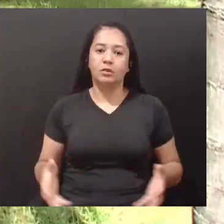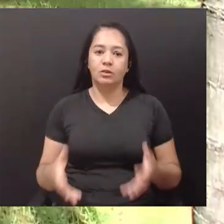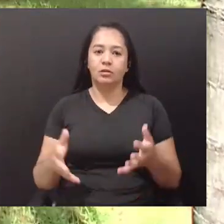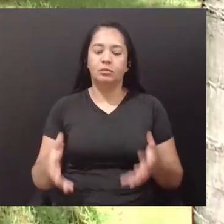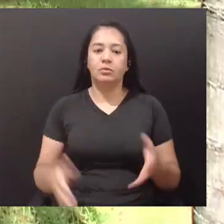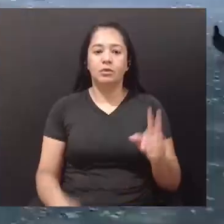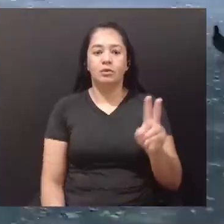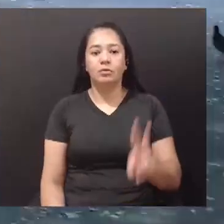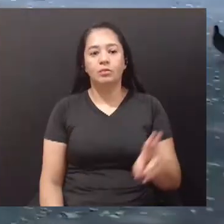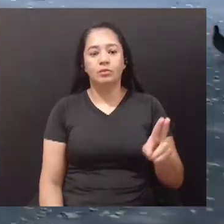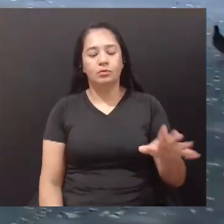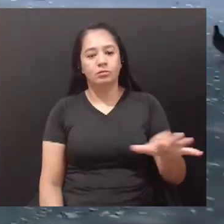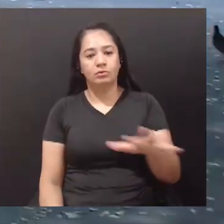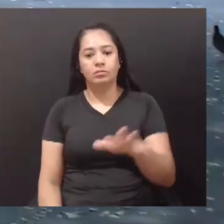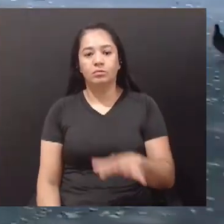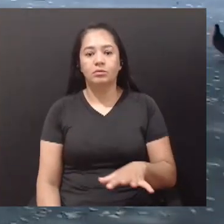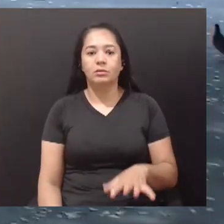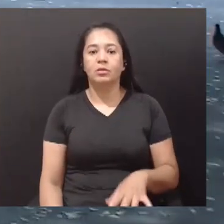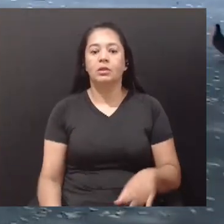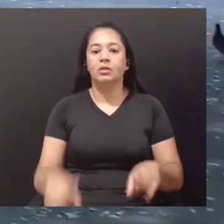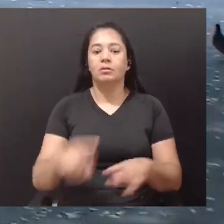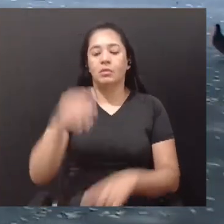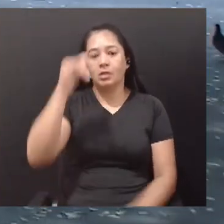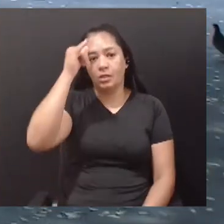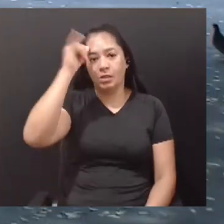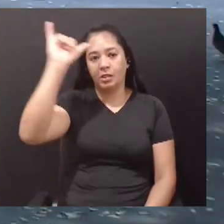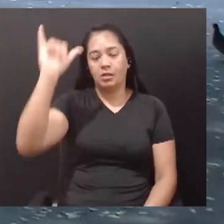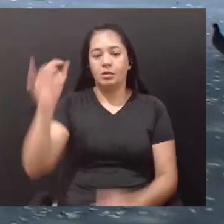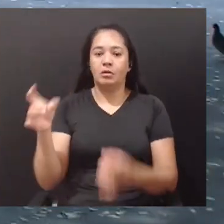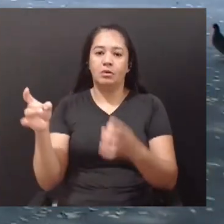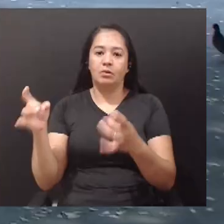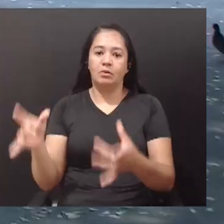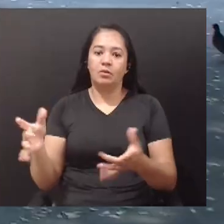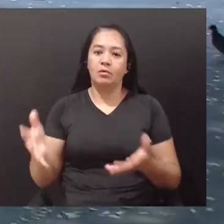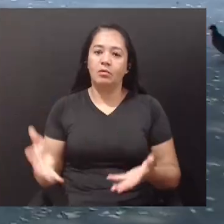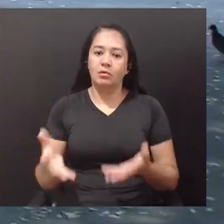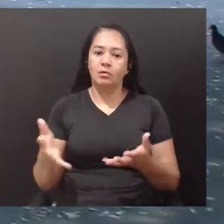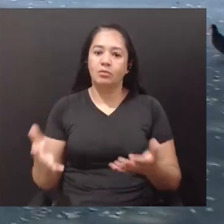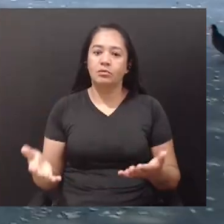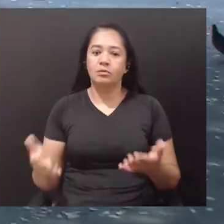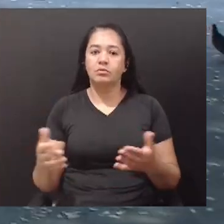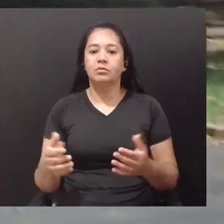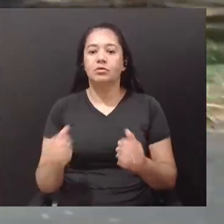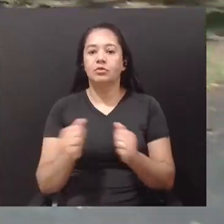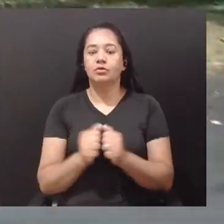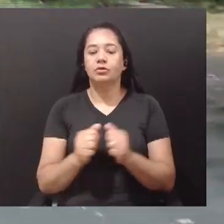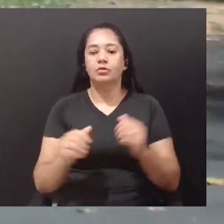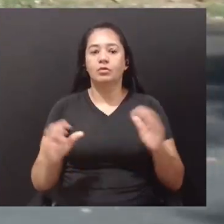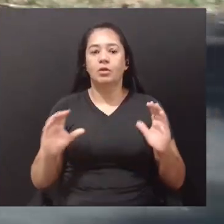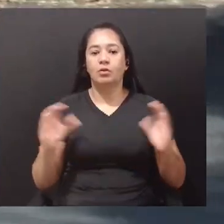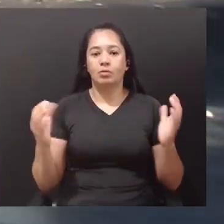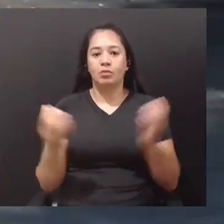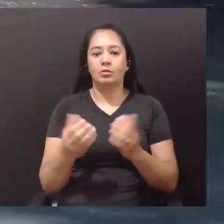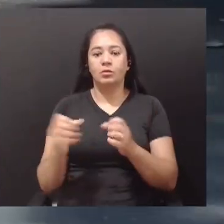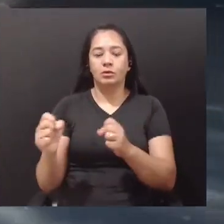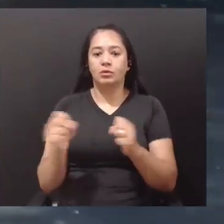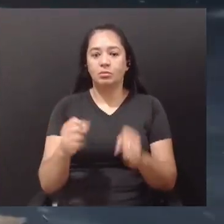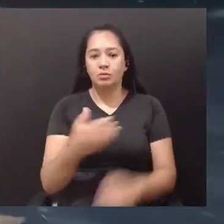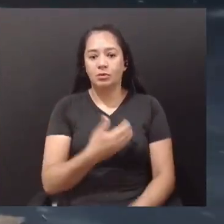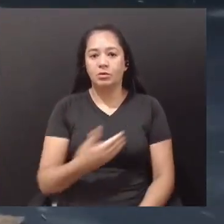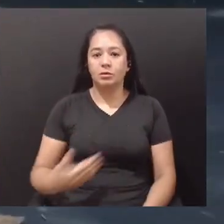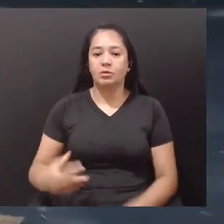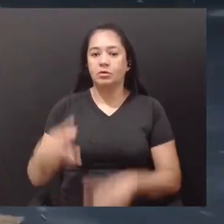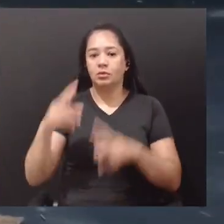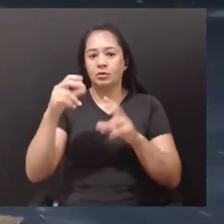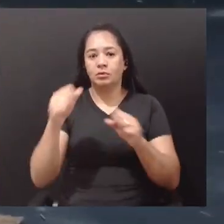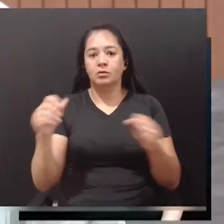desses espaços, além de evitar o abandono e incentivar a integração entre comunidade e poder público para fortalecer